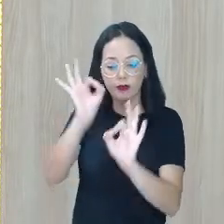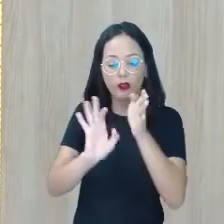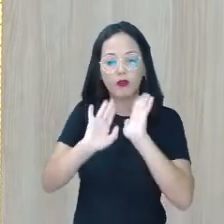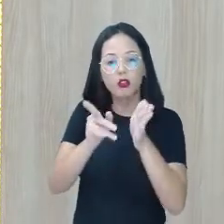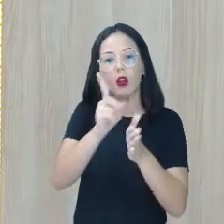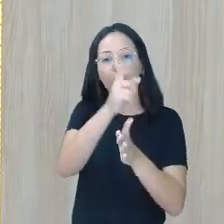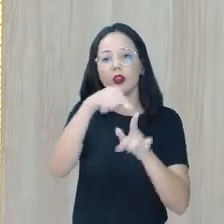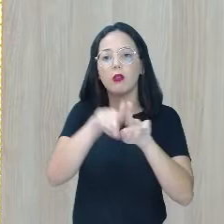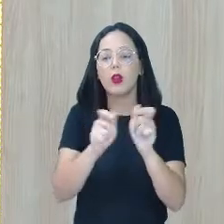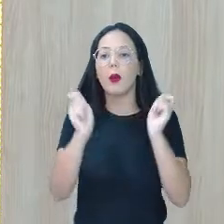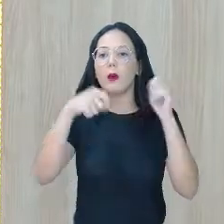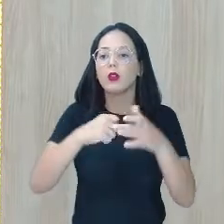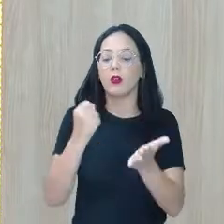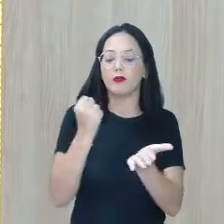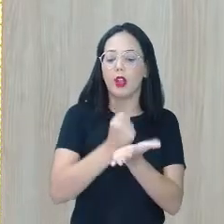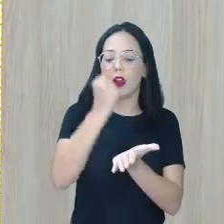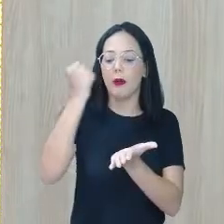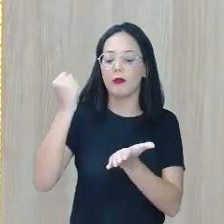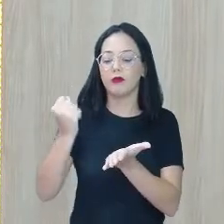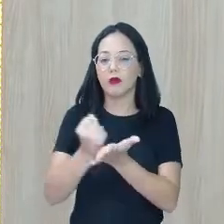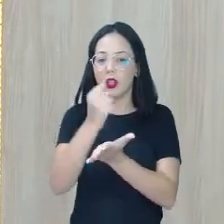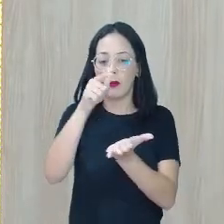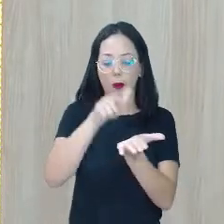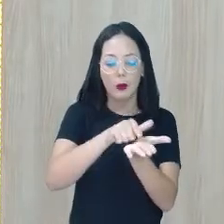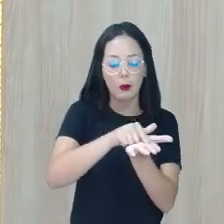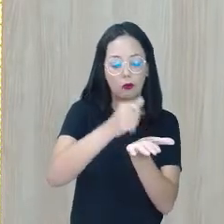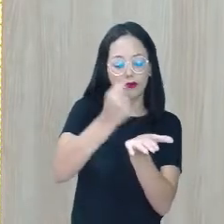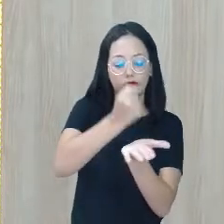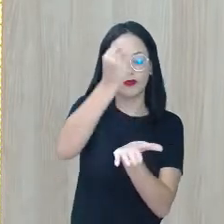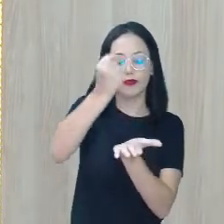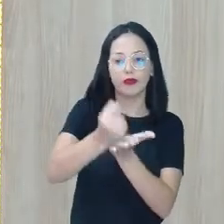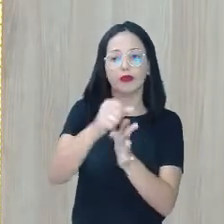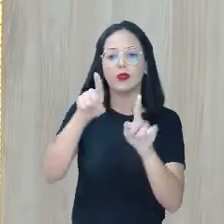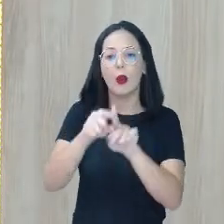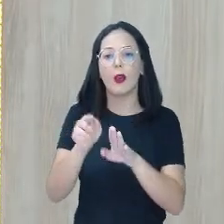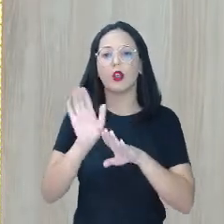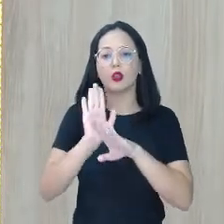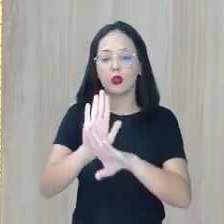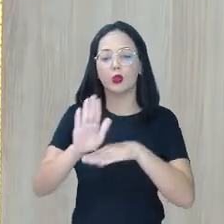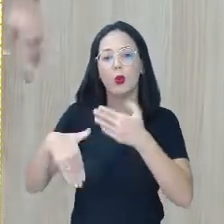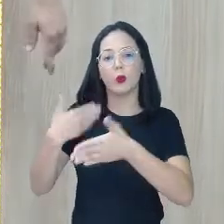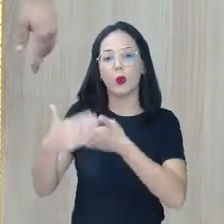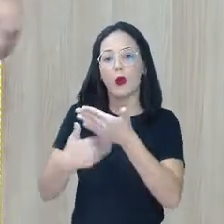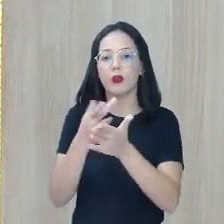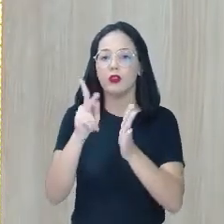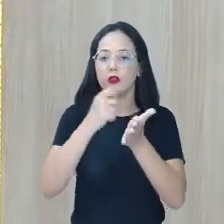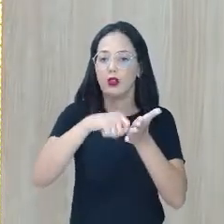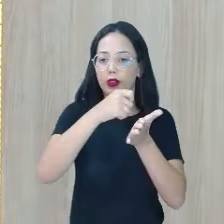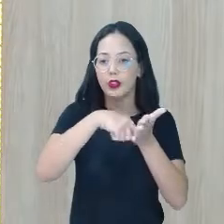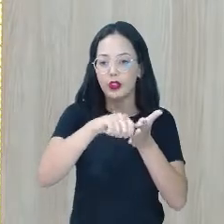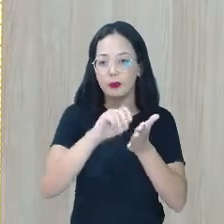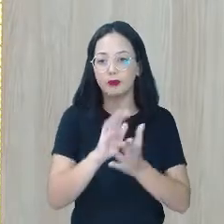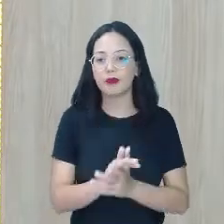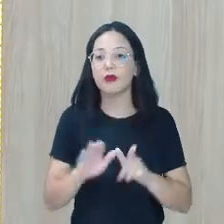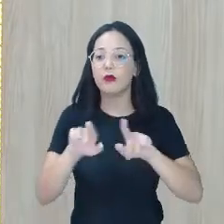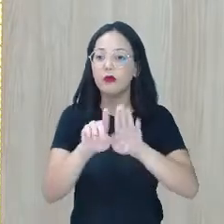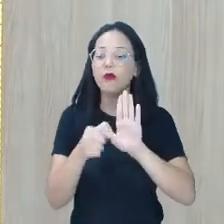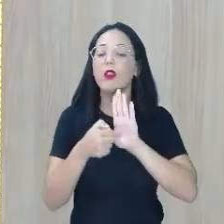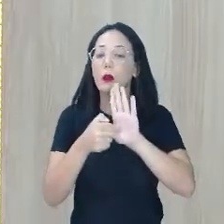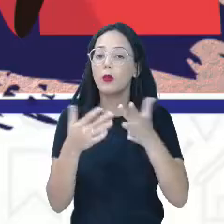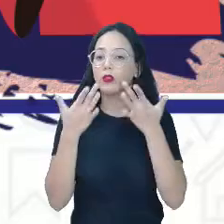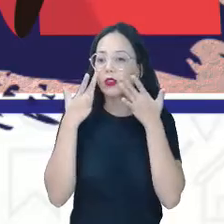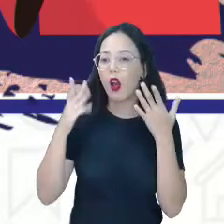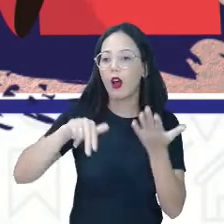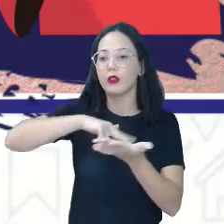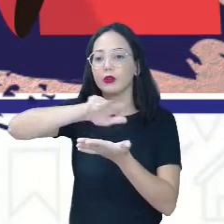você podia carimbar ali várias páginas, né? Isso contribuiu para o avanço, né, na questão da escrita. Vejam, se destacam no